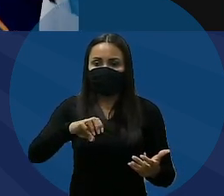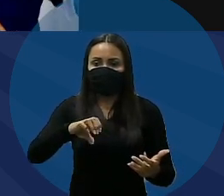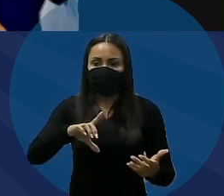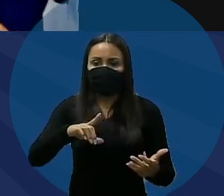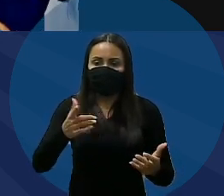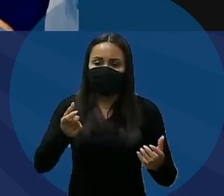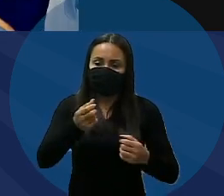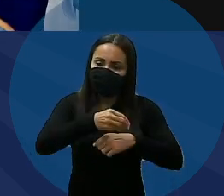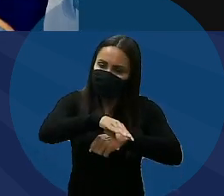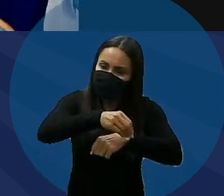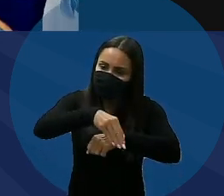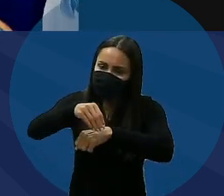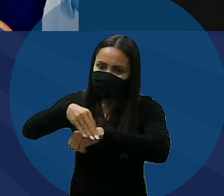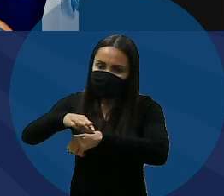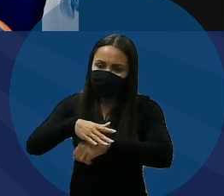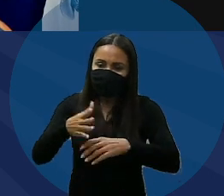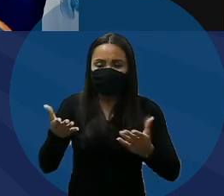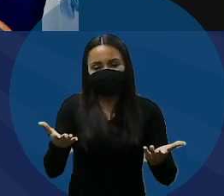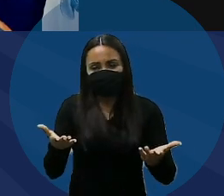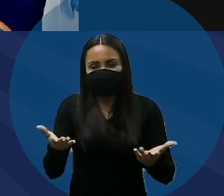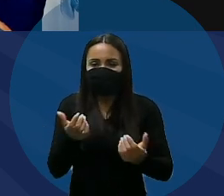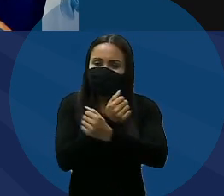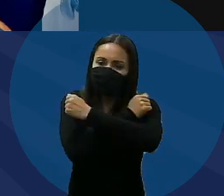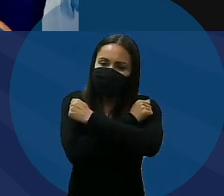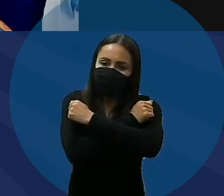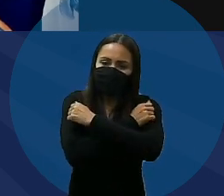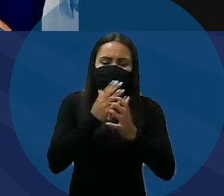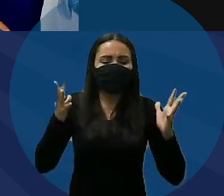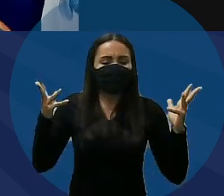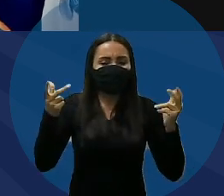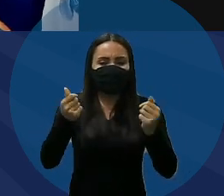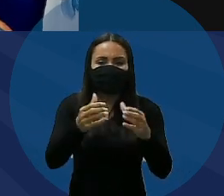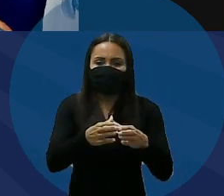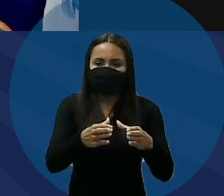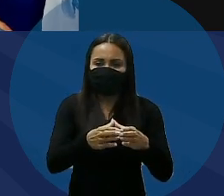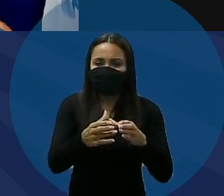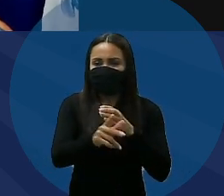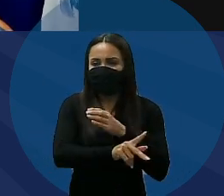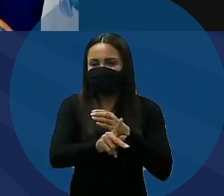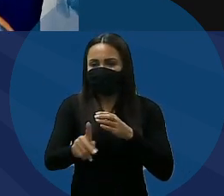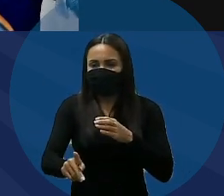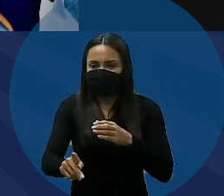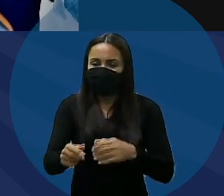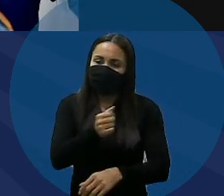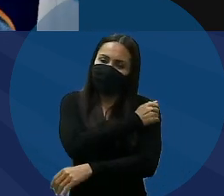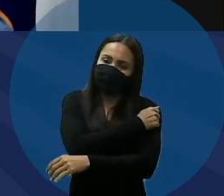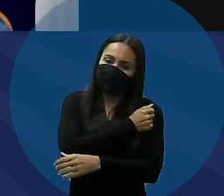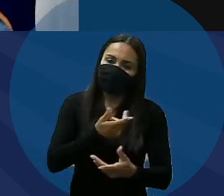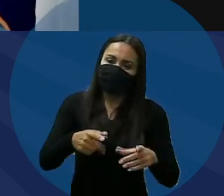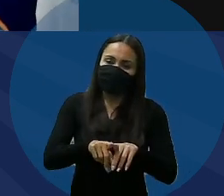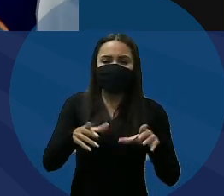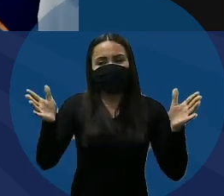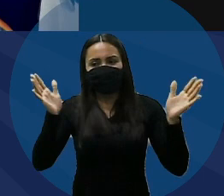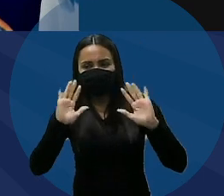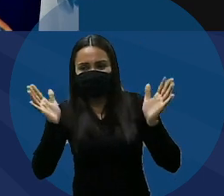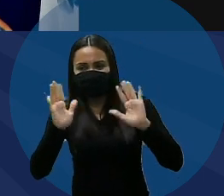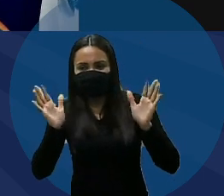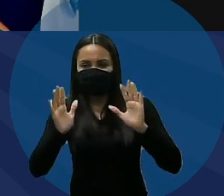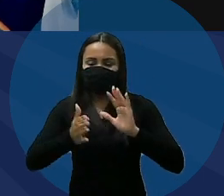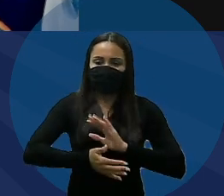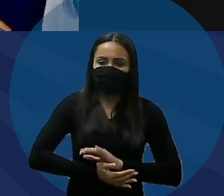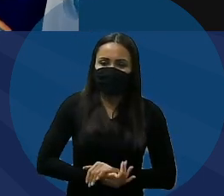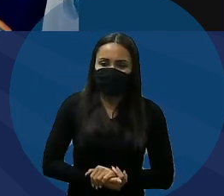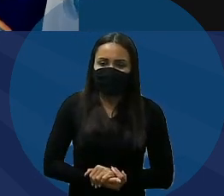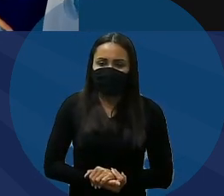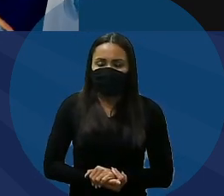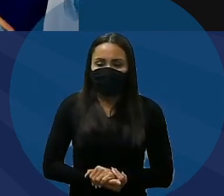por gentileza, aí nosso abraço a toda a equipe docente e discente também. Até mais, até breve, professora.